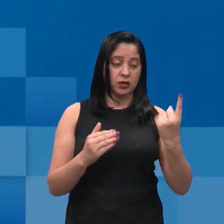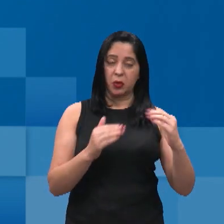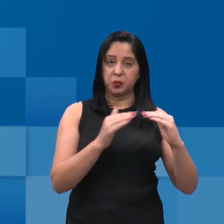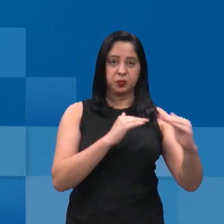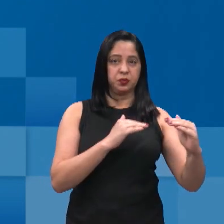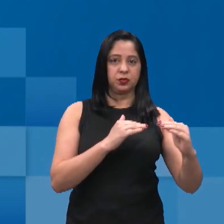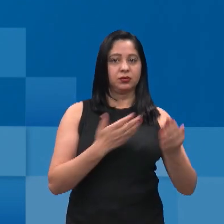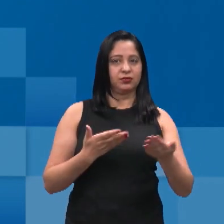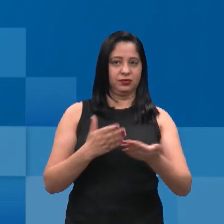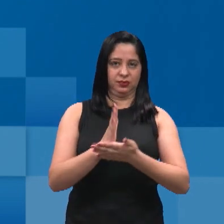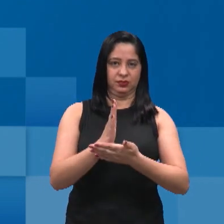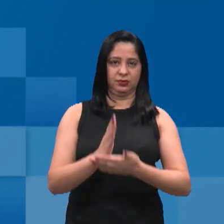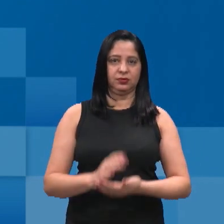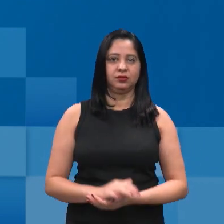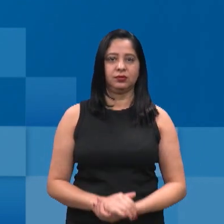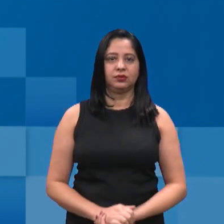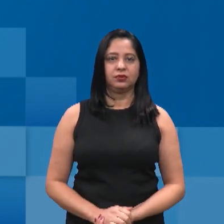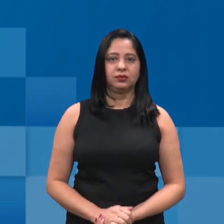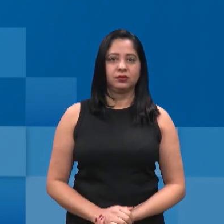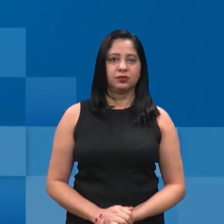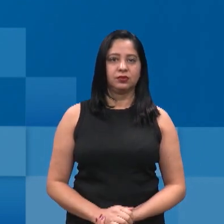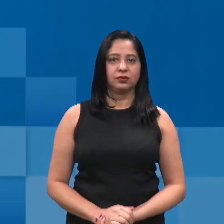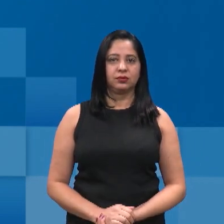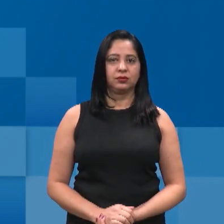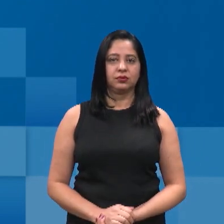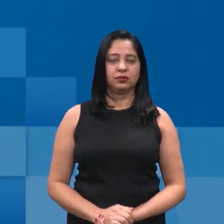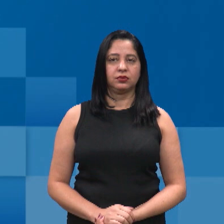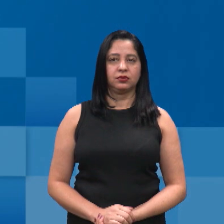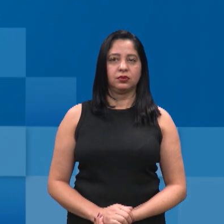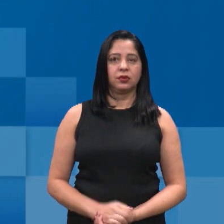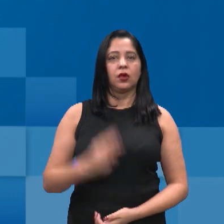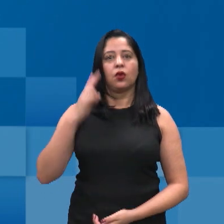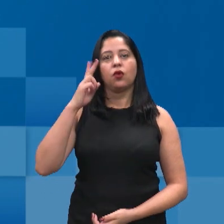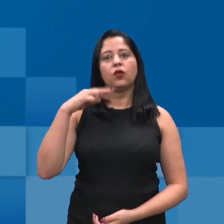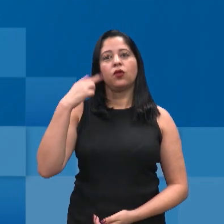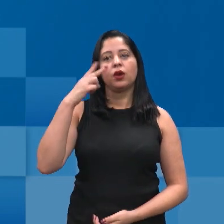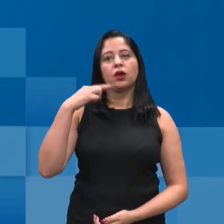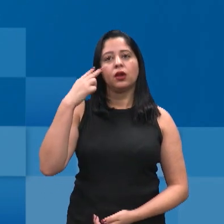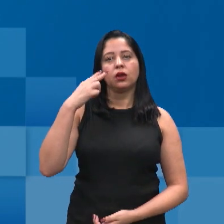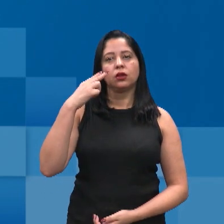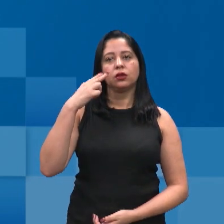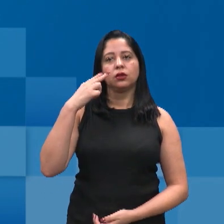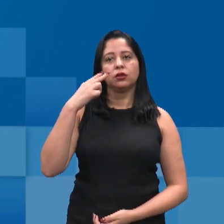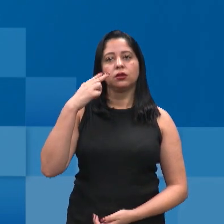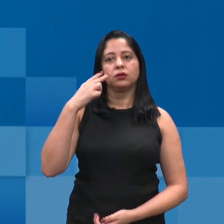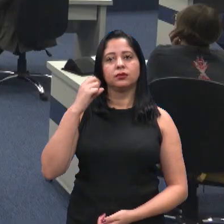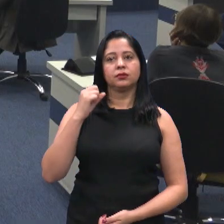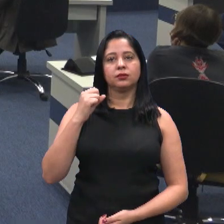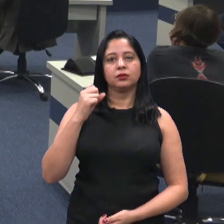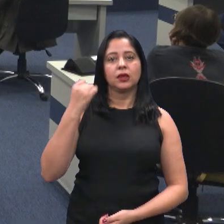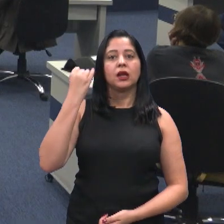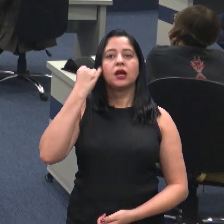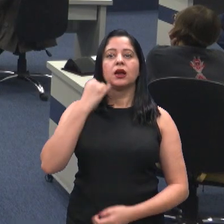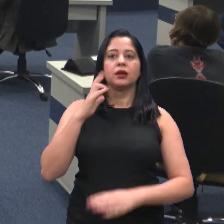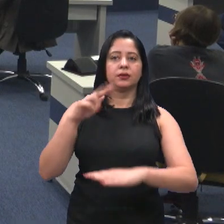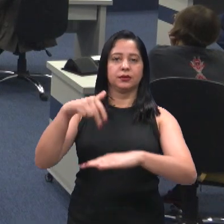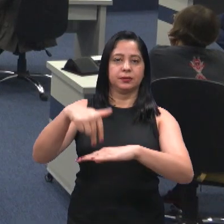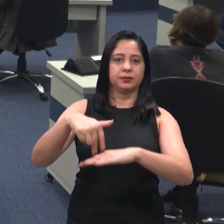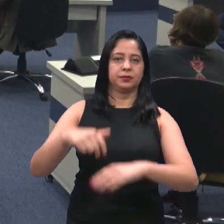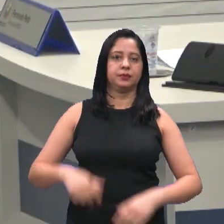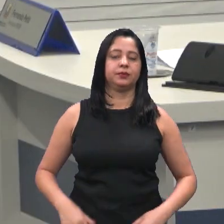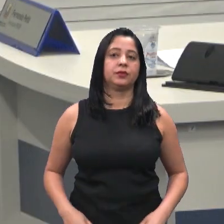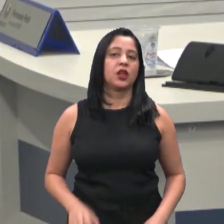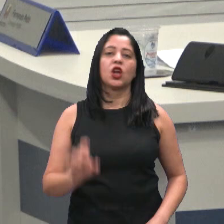contrário, está aprovado. Indicativo de votação, vereador Zé Luiz Nunes. Senhor presidente, só